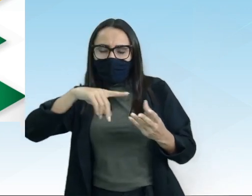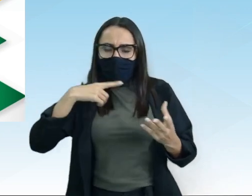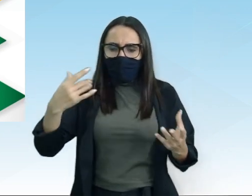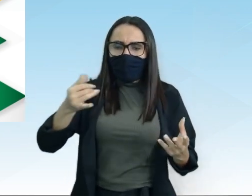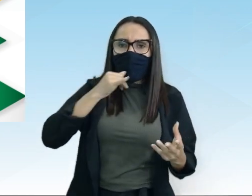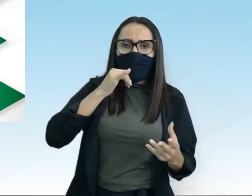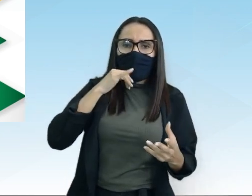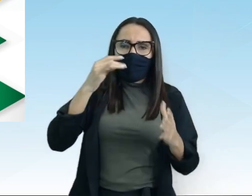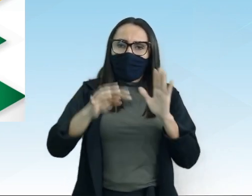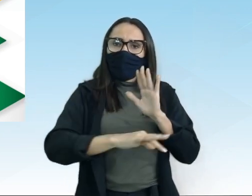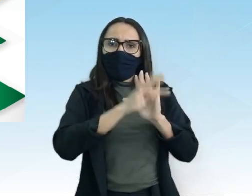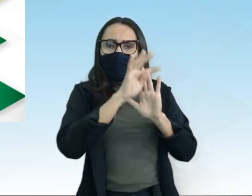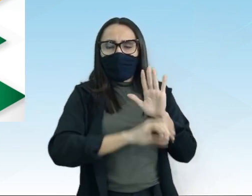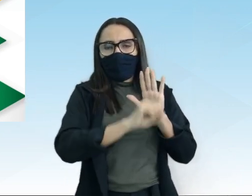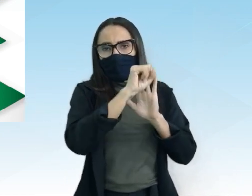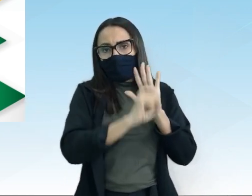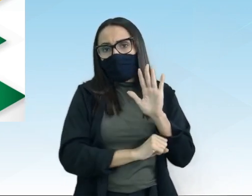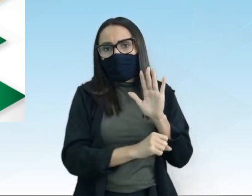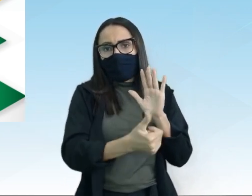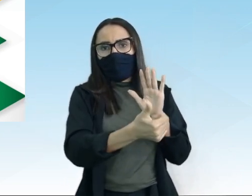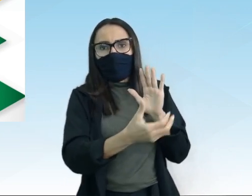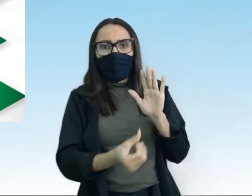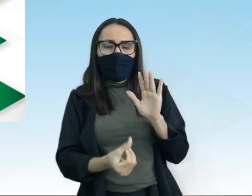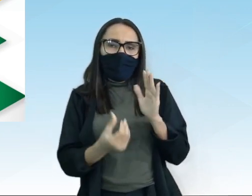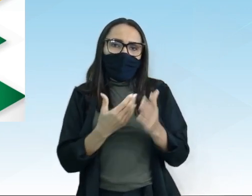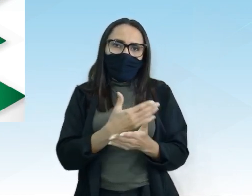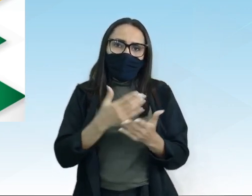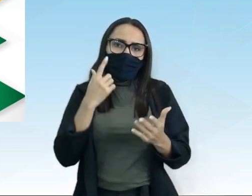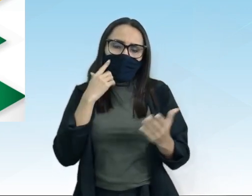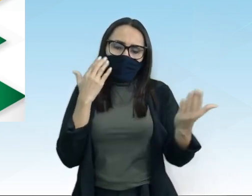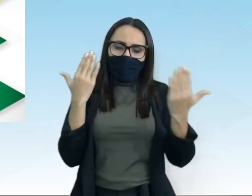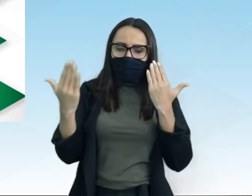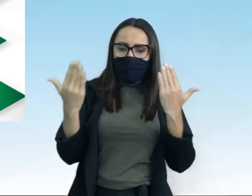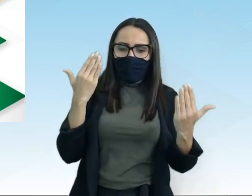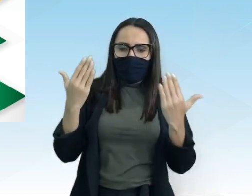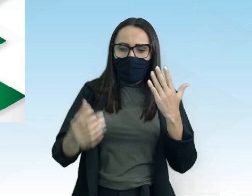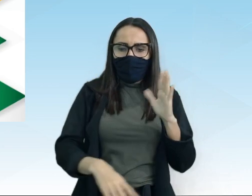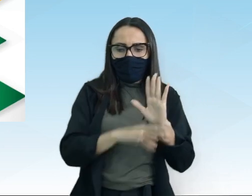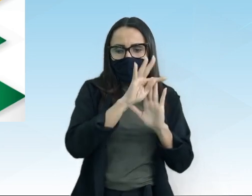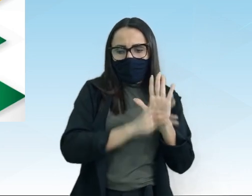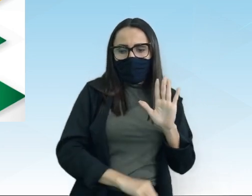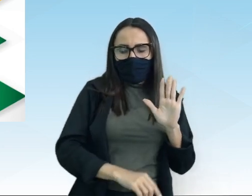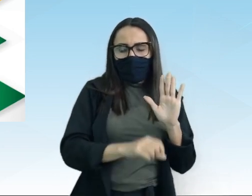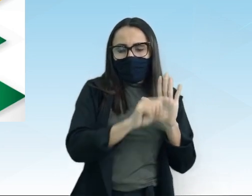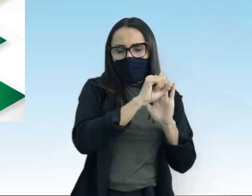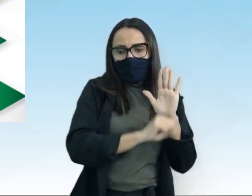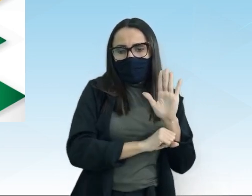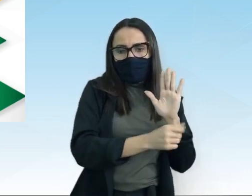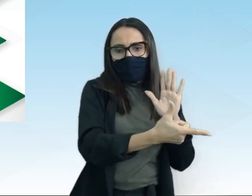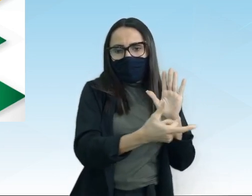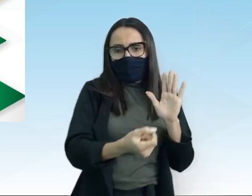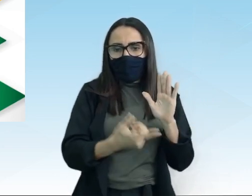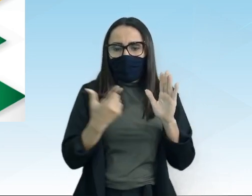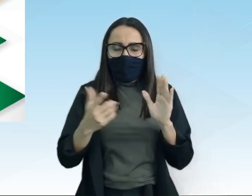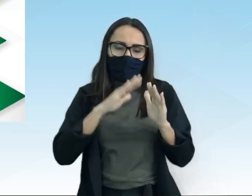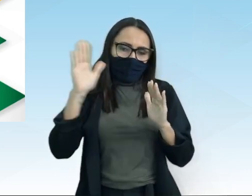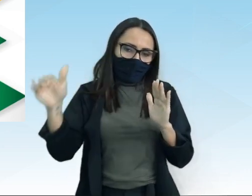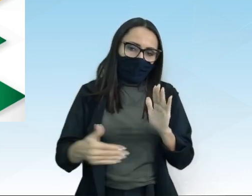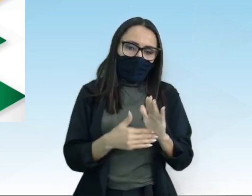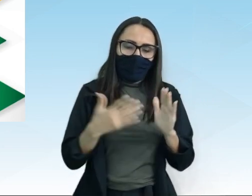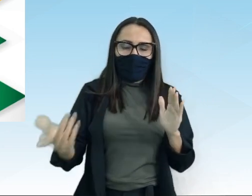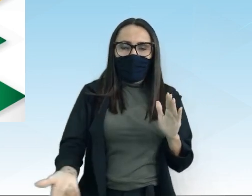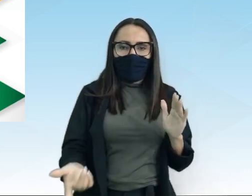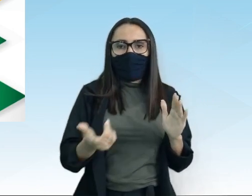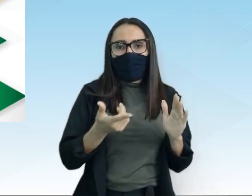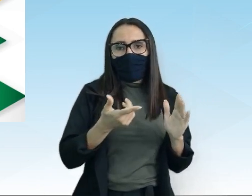um texto do século XVI, veja que, comparando com o texto do século XX, tudo português, mas